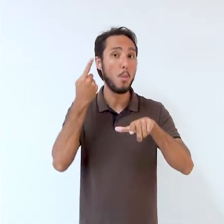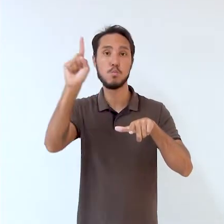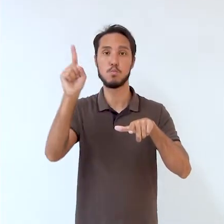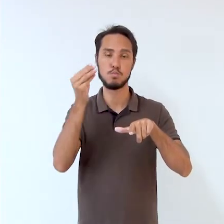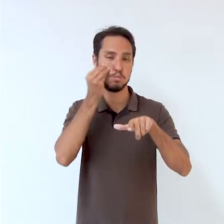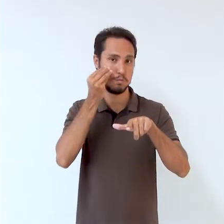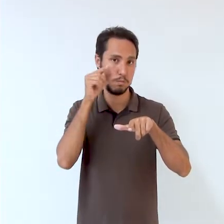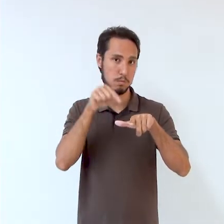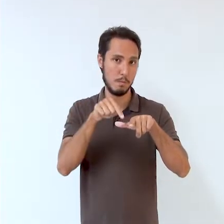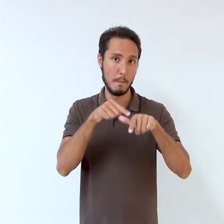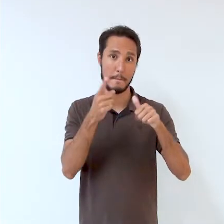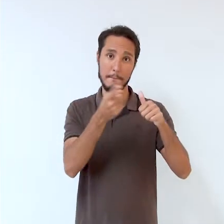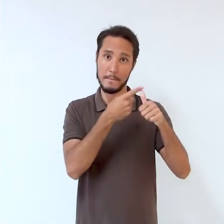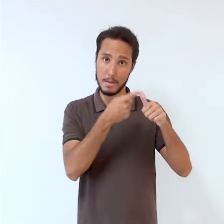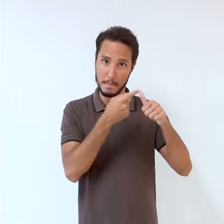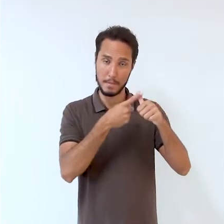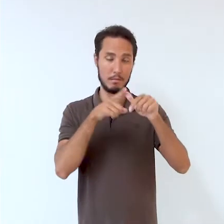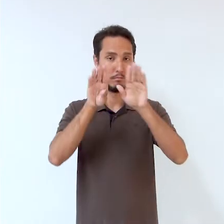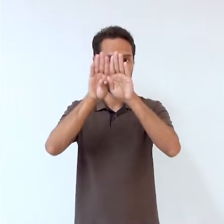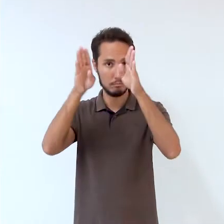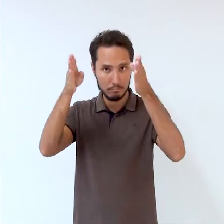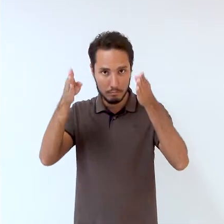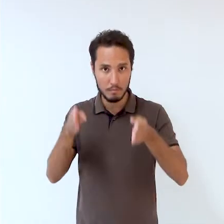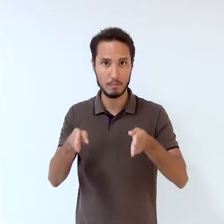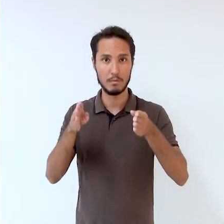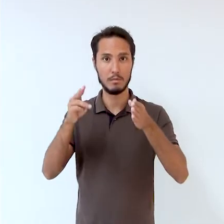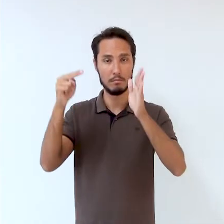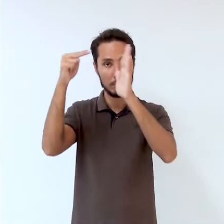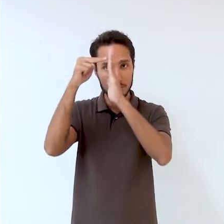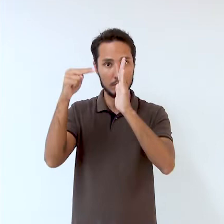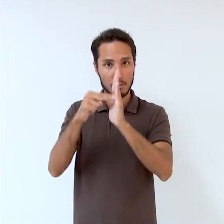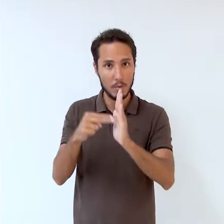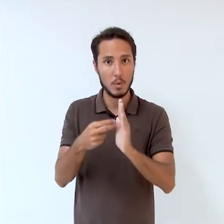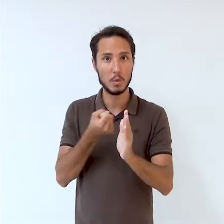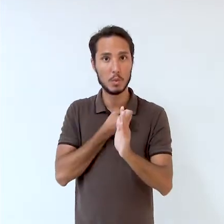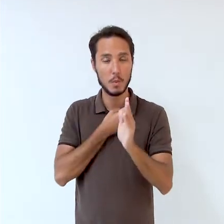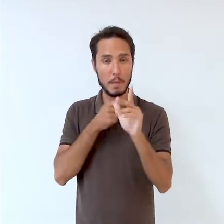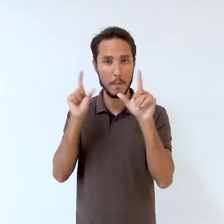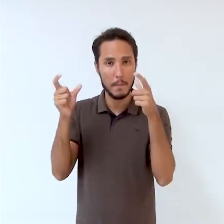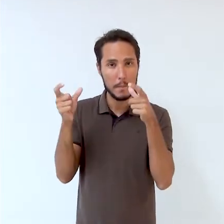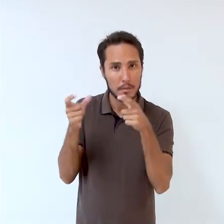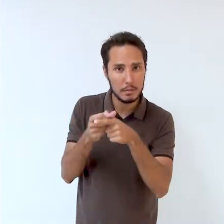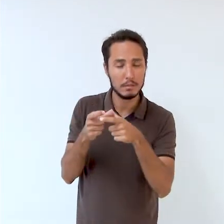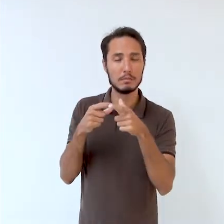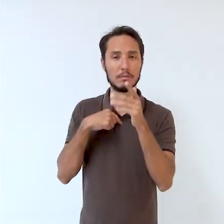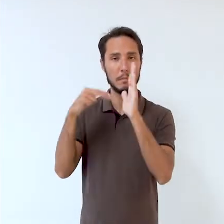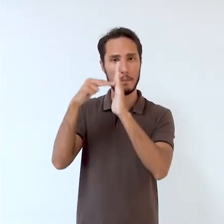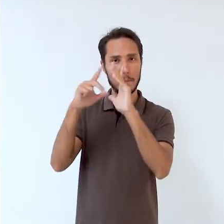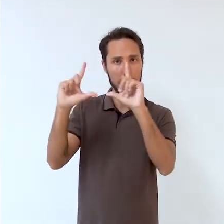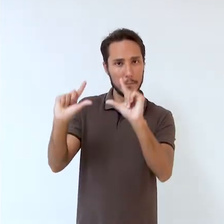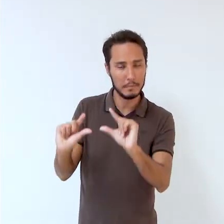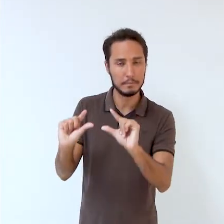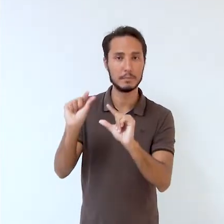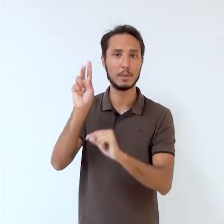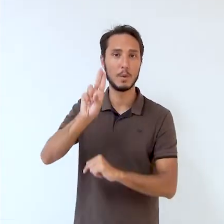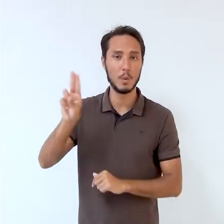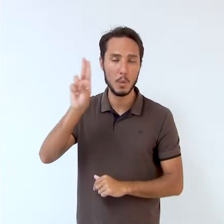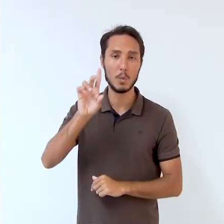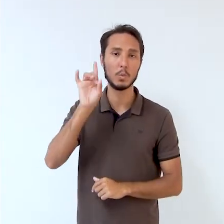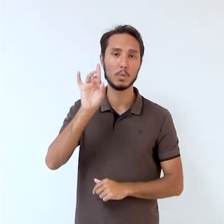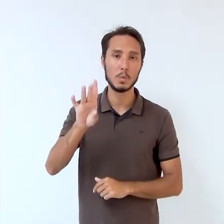testamos por último. Primeiro montamos o computador com o número menor possível de